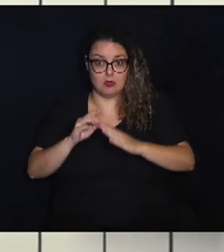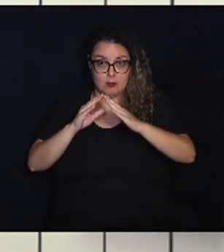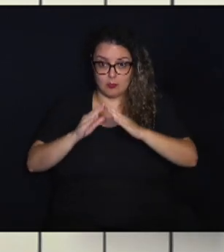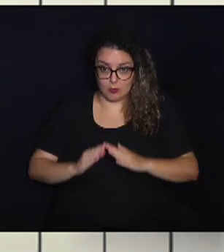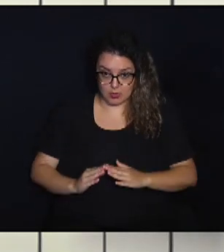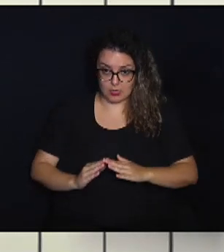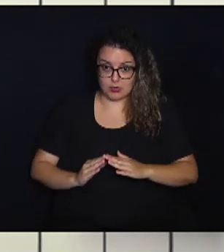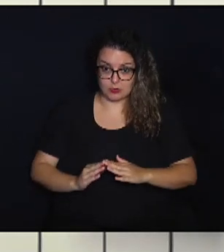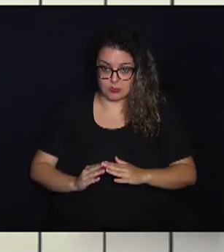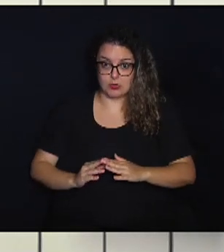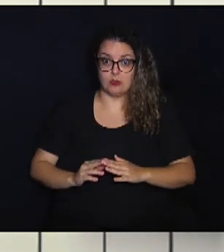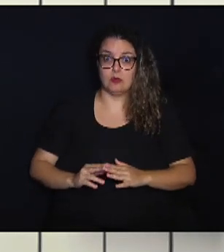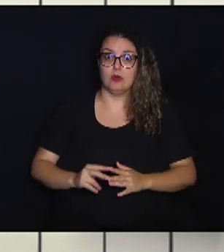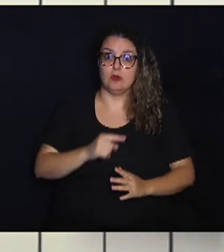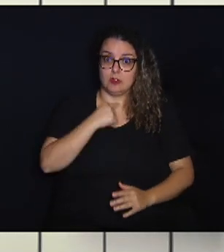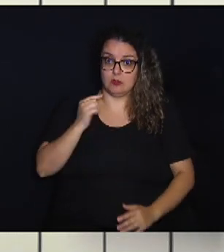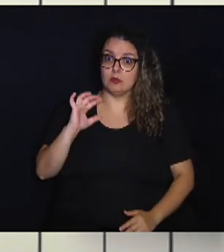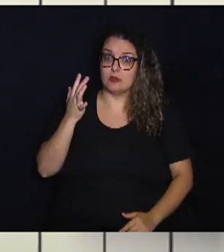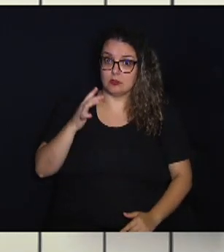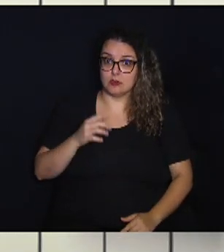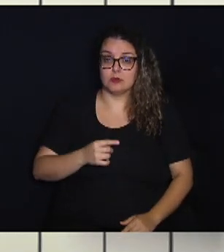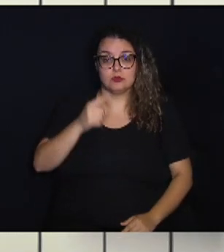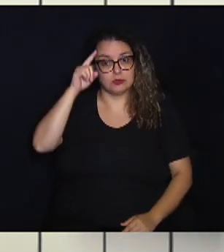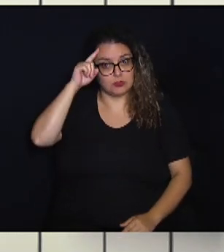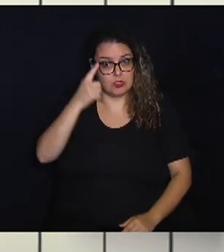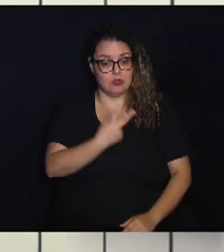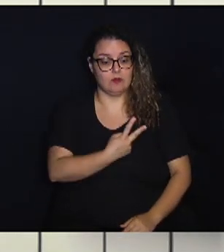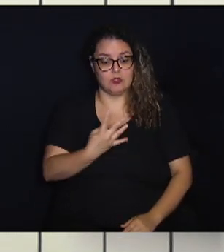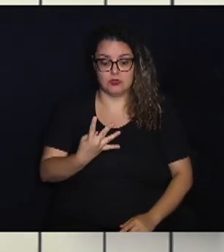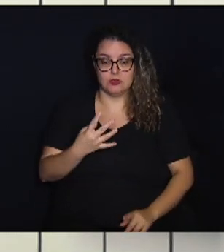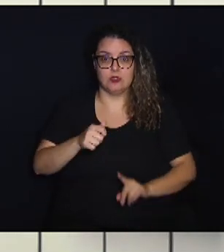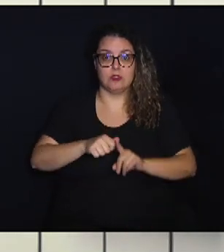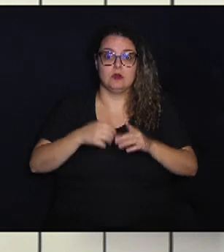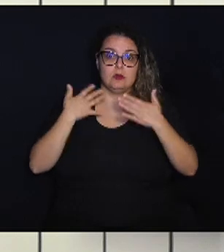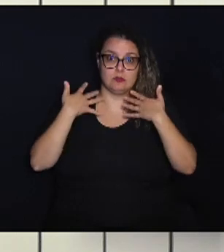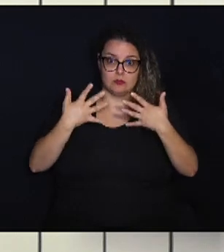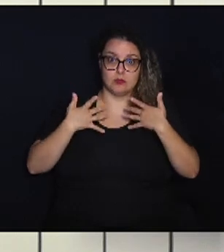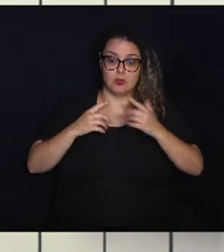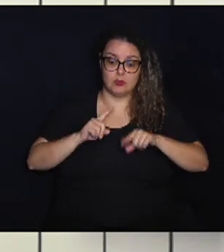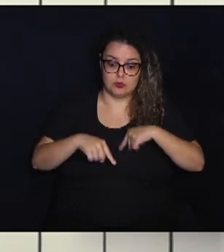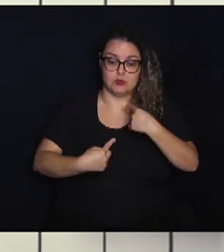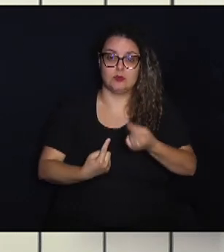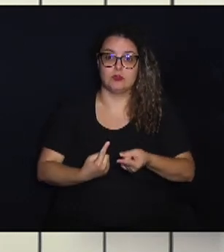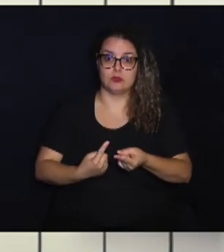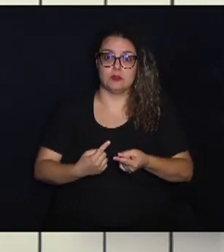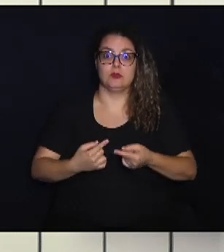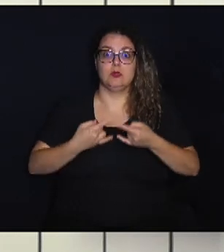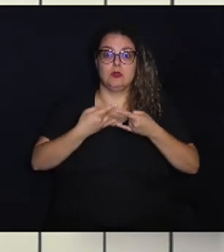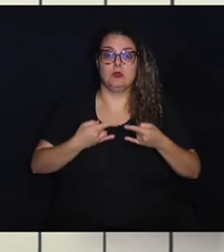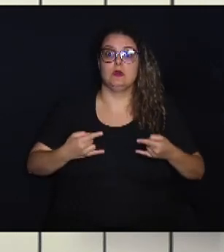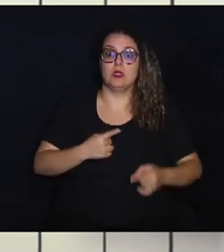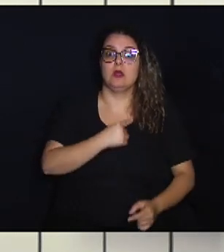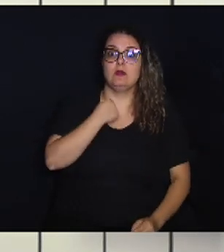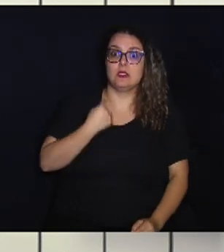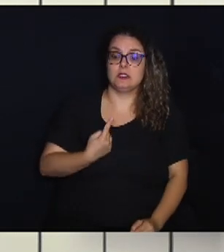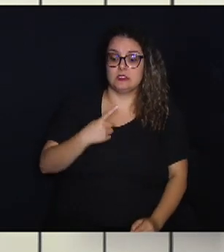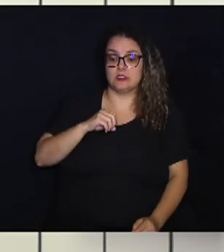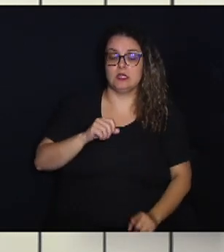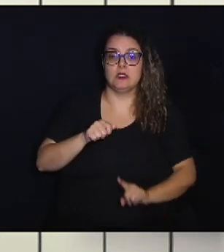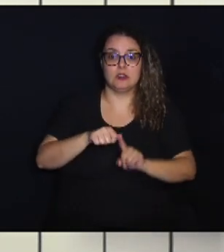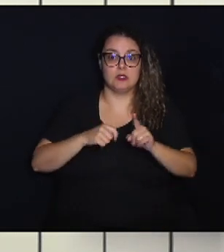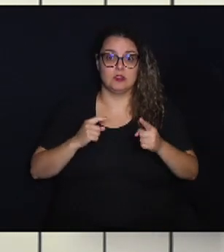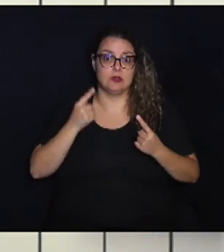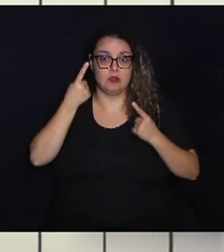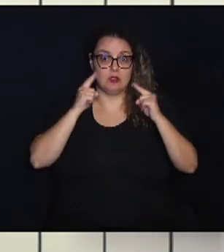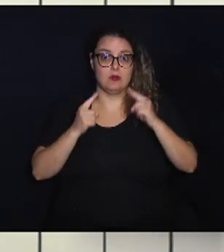o vencimento já acontece dia 24 de janeiro. Os demais vencem em 10 de fevereiro. Confira na